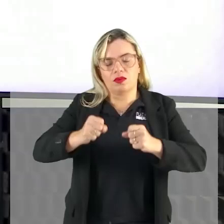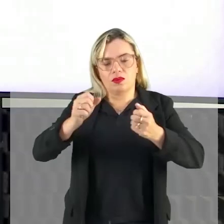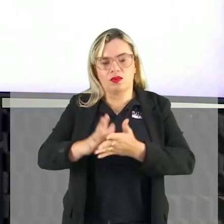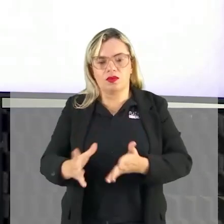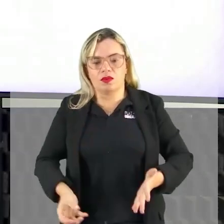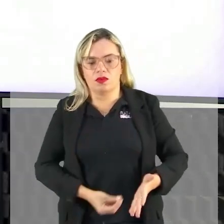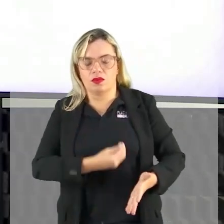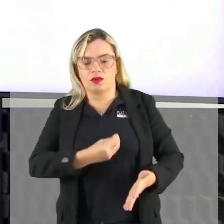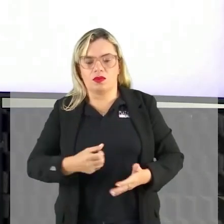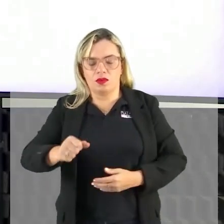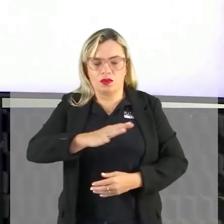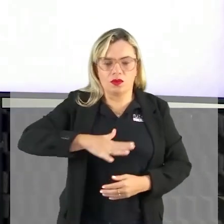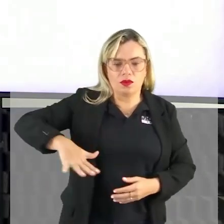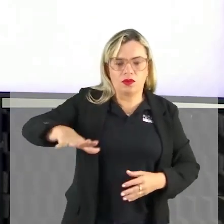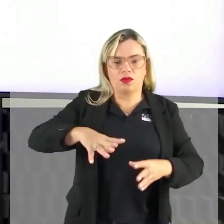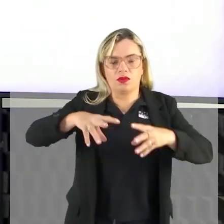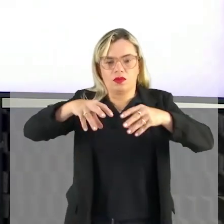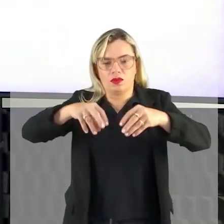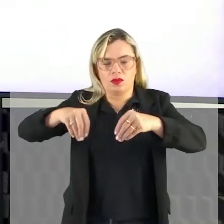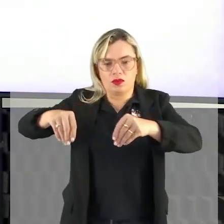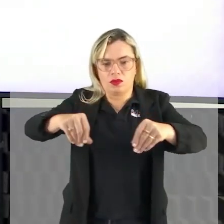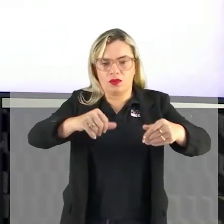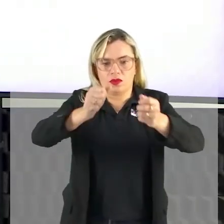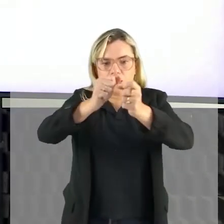outros ambientes, né? Ambientes mais secos.